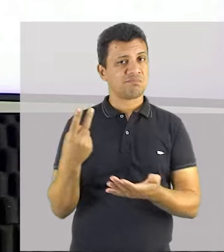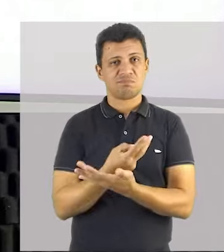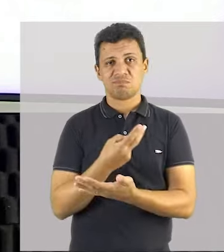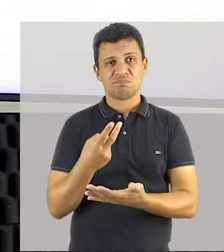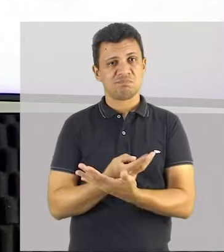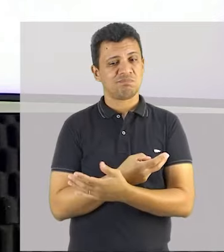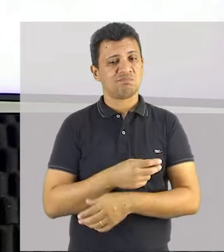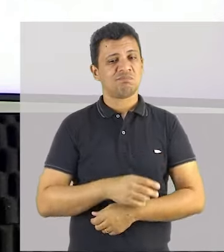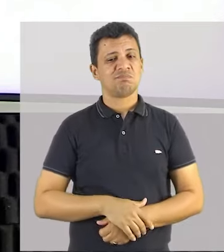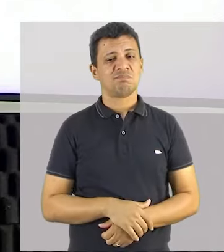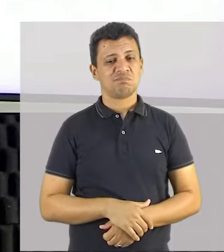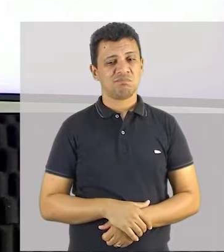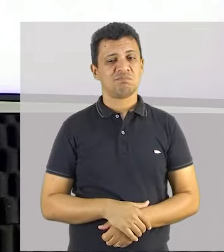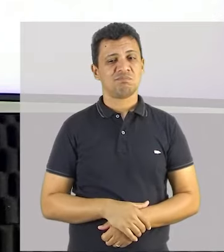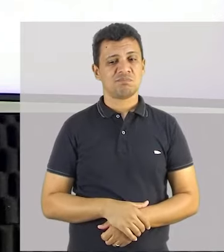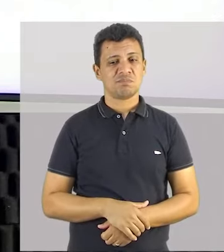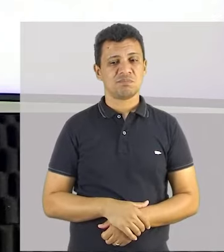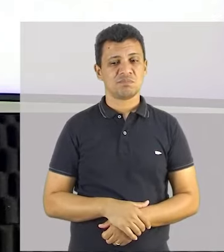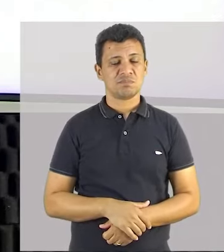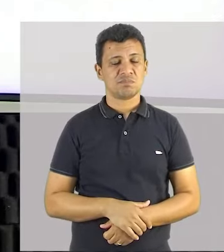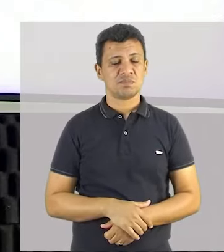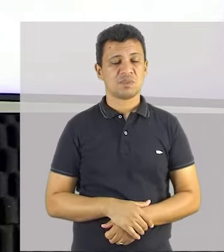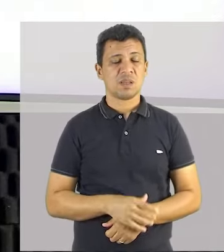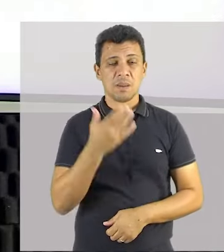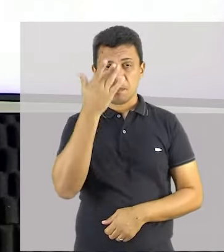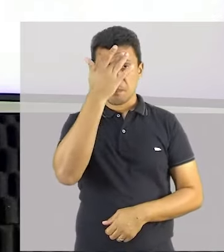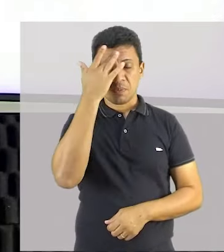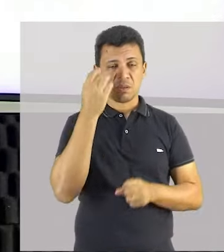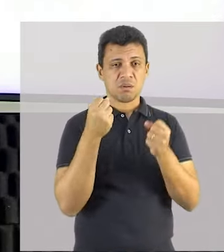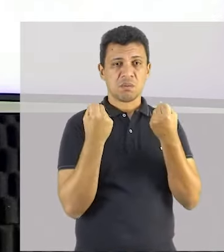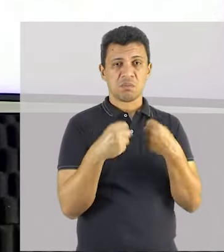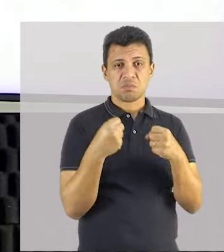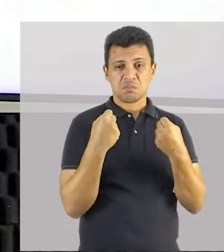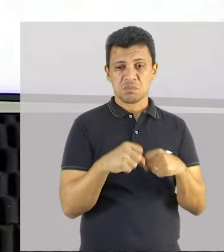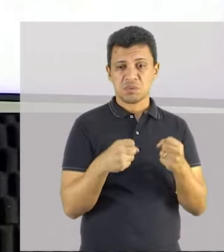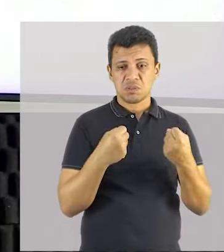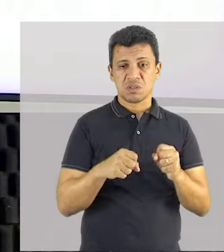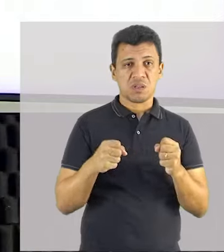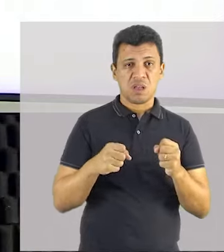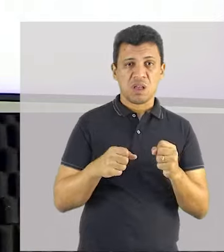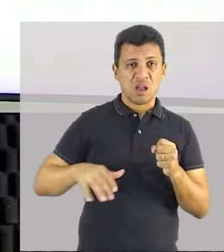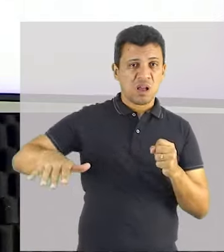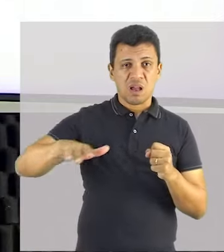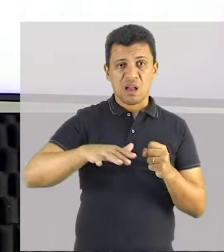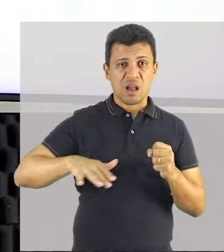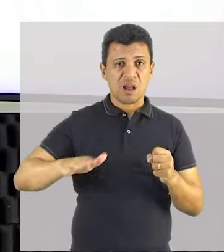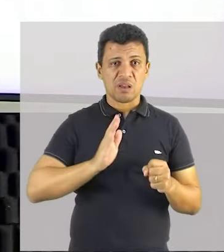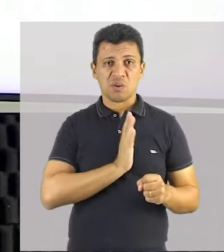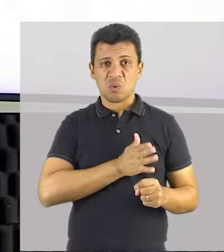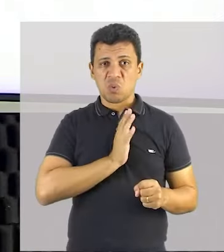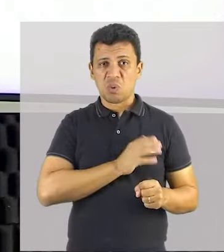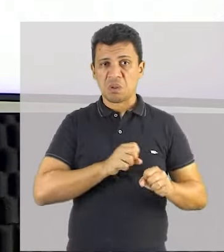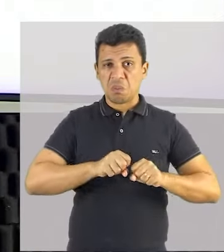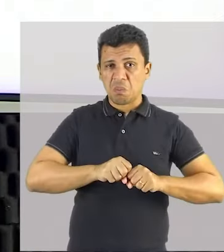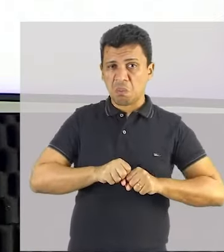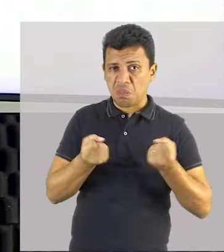questão diz tá então esse pico de quem se exercita ser anabolizante esse pico de área de infarto ele não procede então a